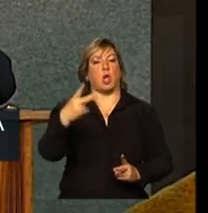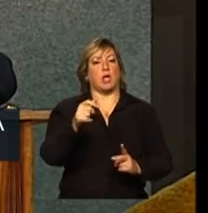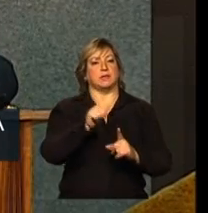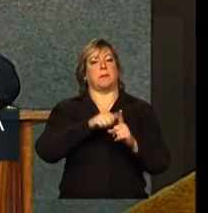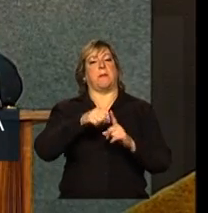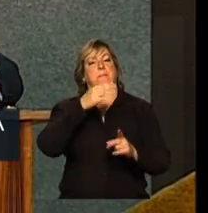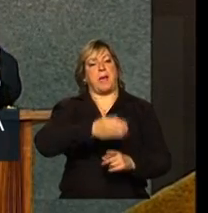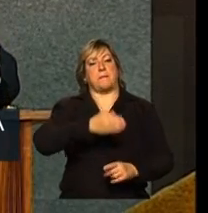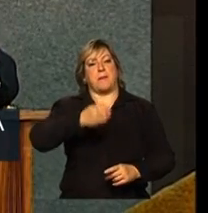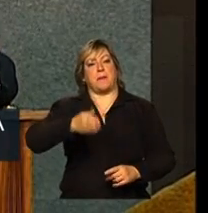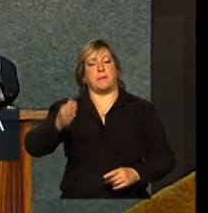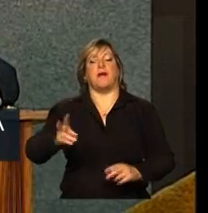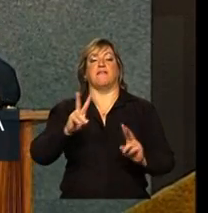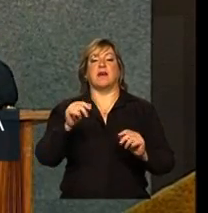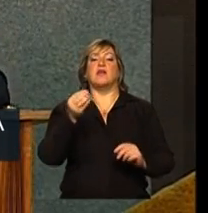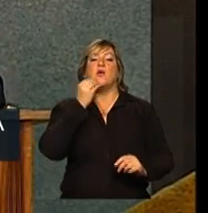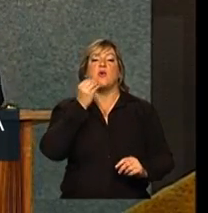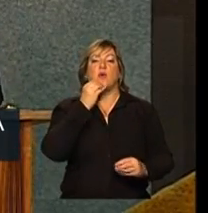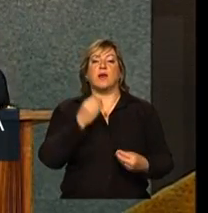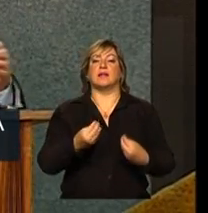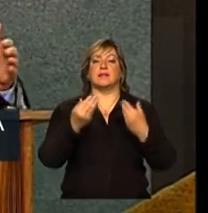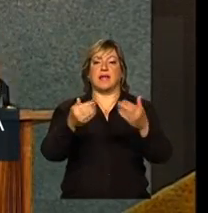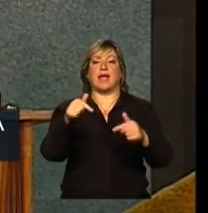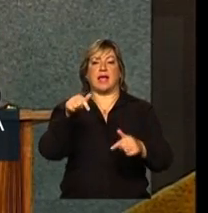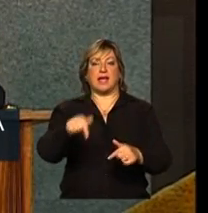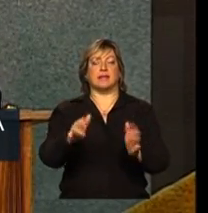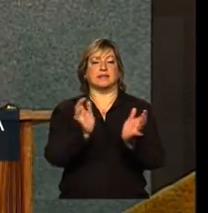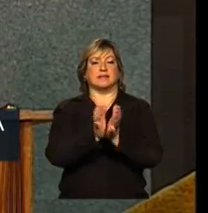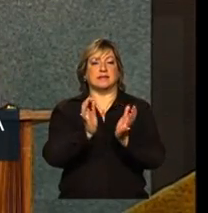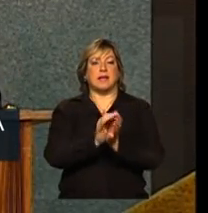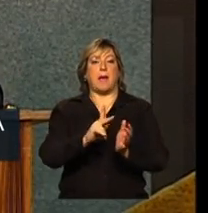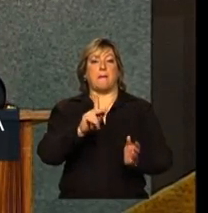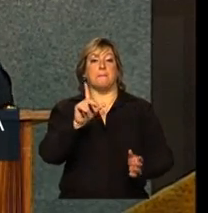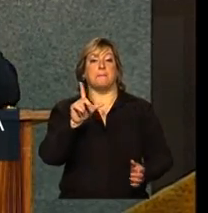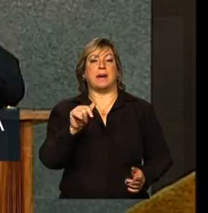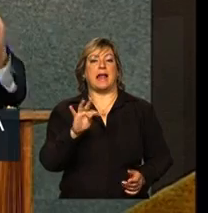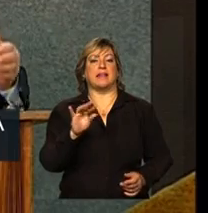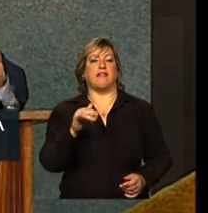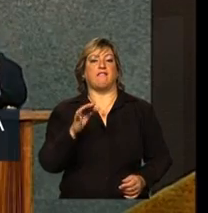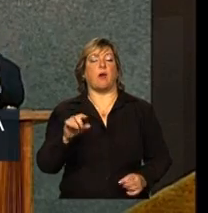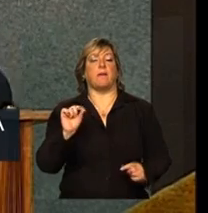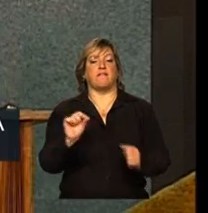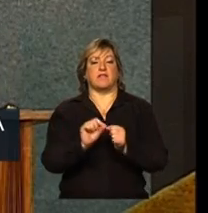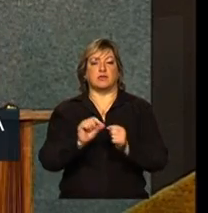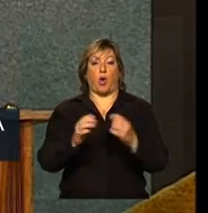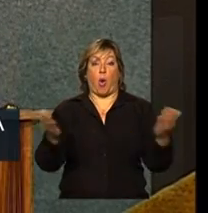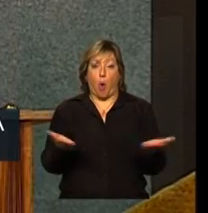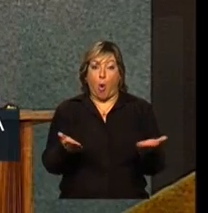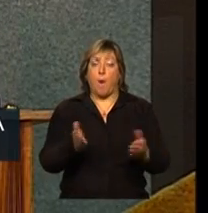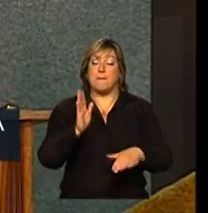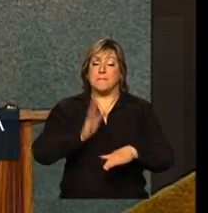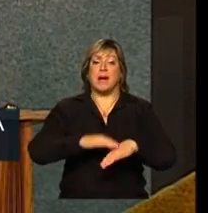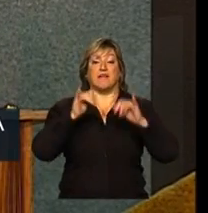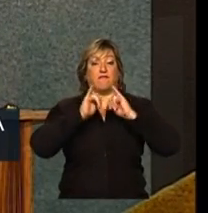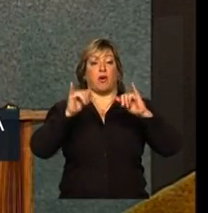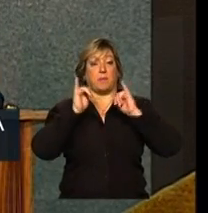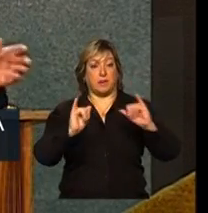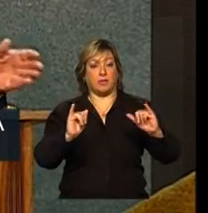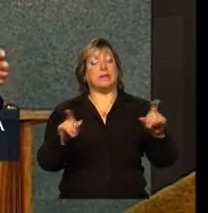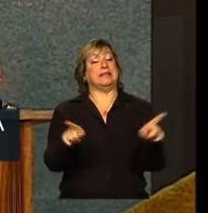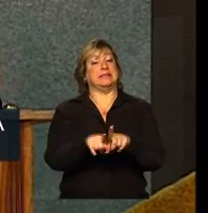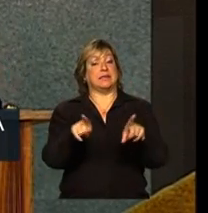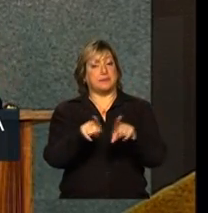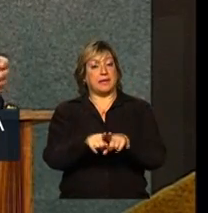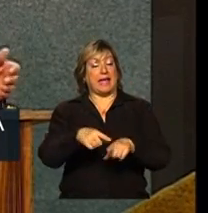ter a possibilidade de colocar nessa plataforma que estamos lançando hoje mais informações. Além disso,